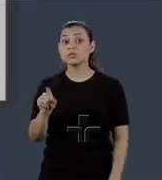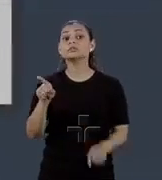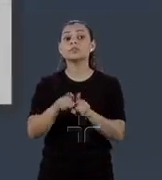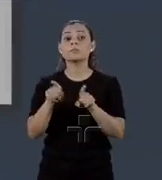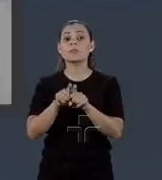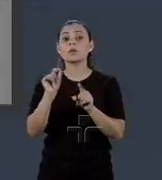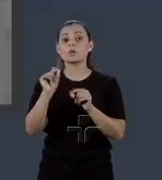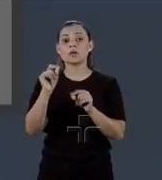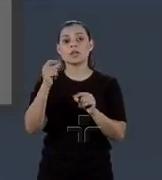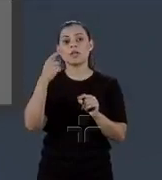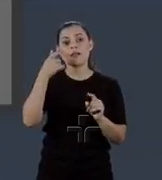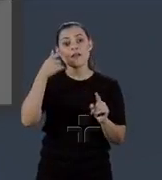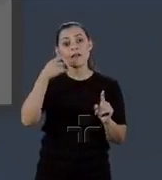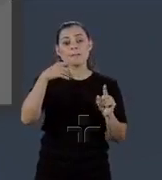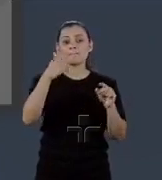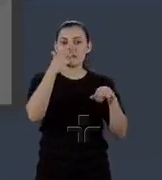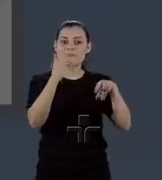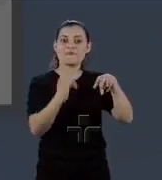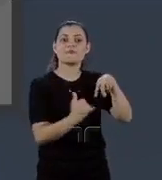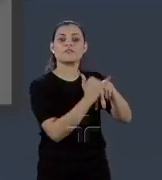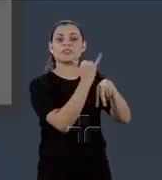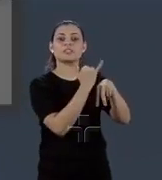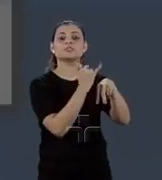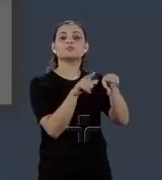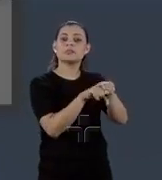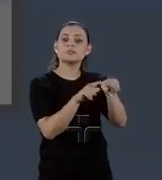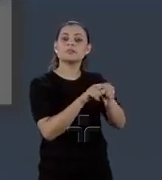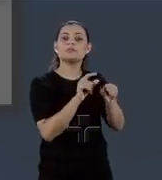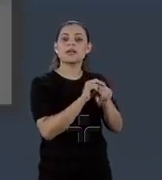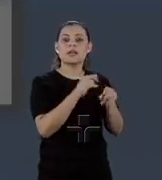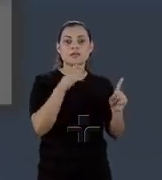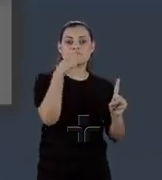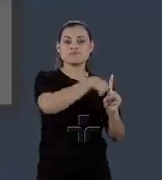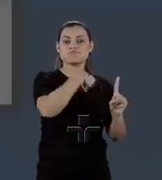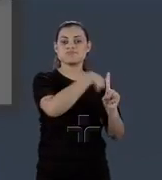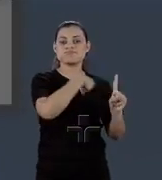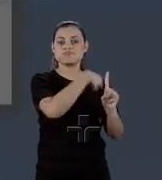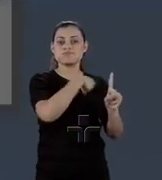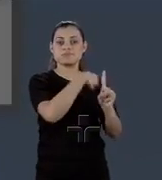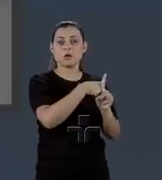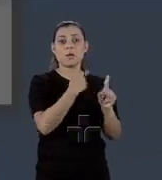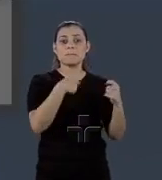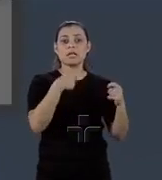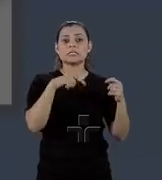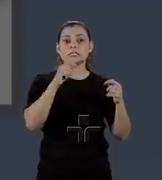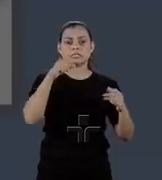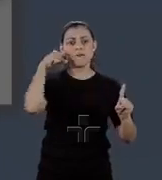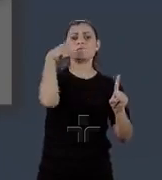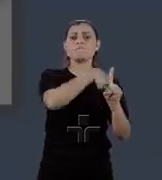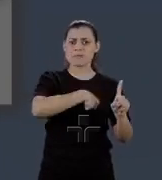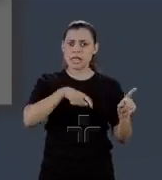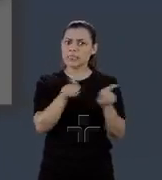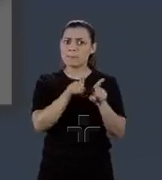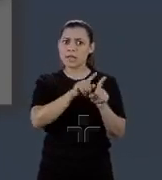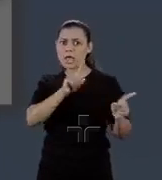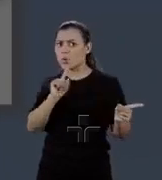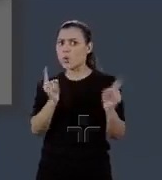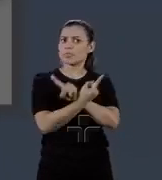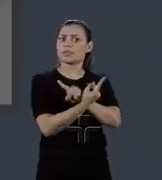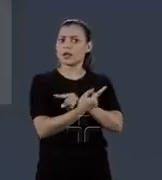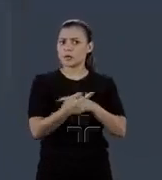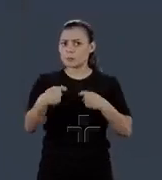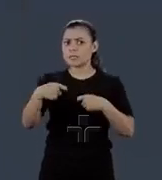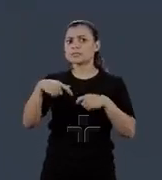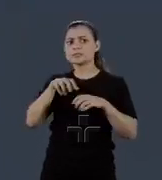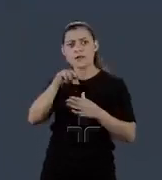vítimas de agressão, alegando que elas deveriam se respeitar, se valorizar e bater com força nos agressores. Em um dos casos de